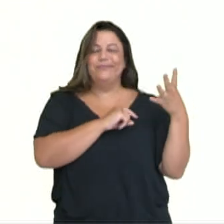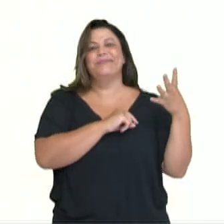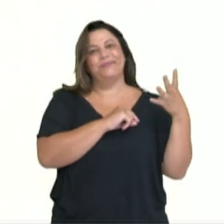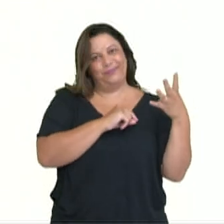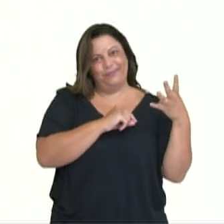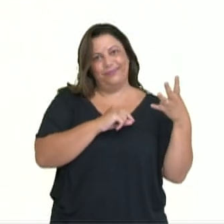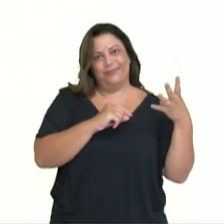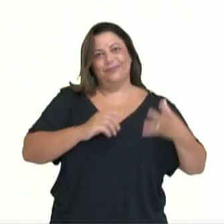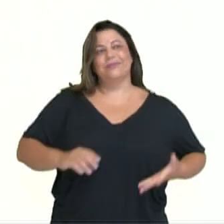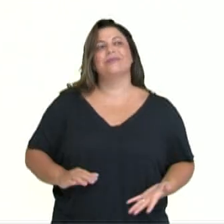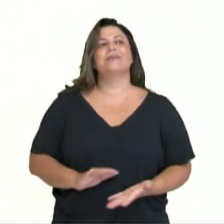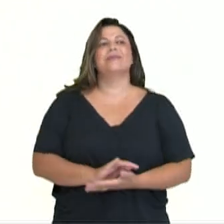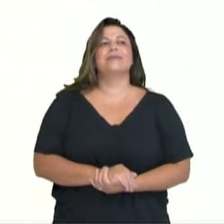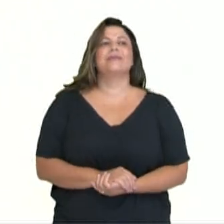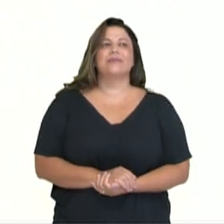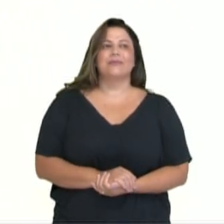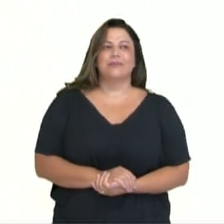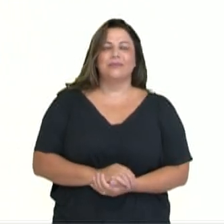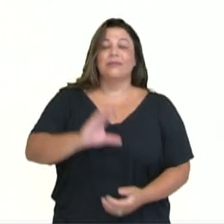dessa figura.